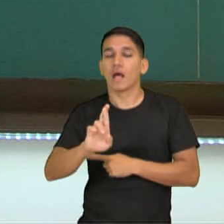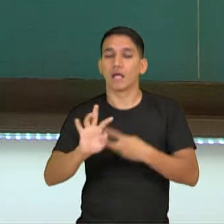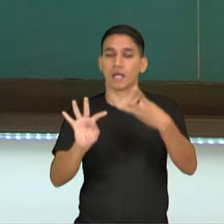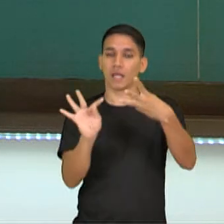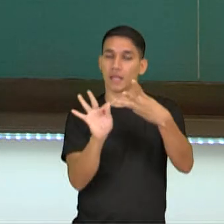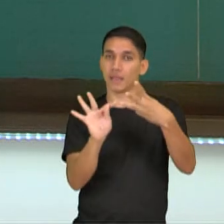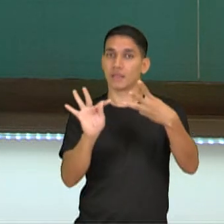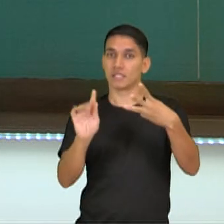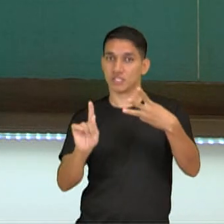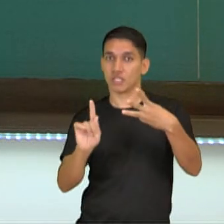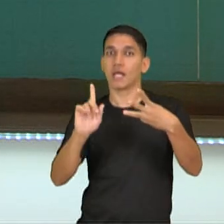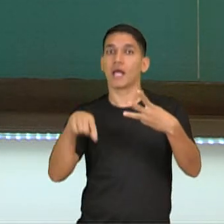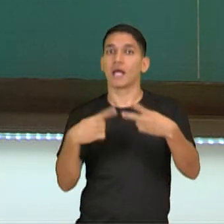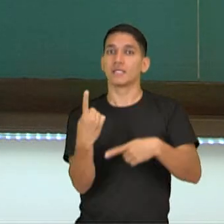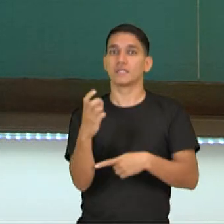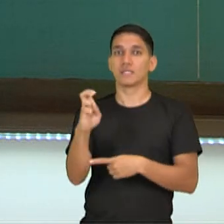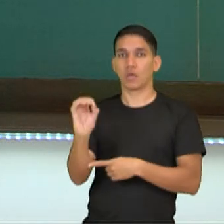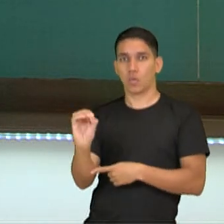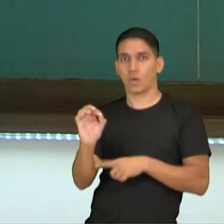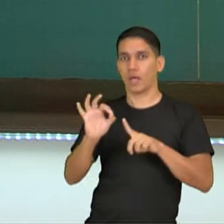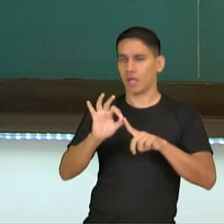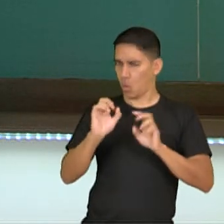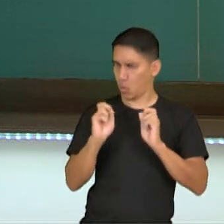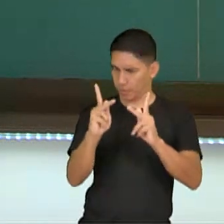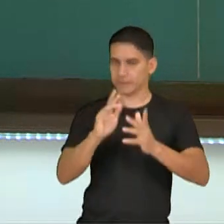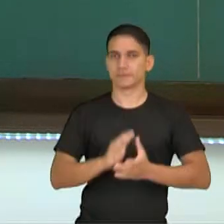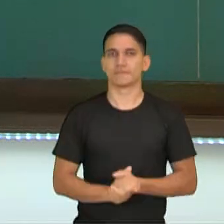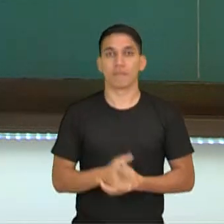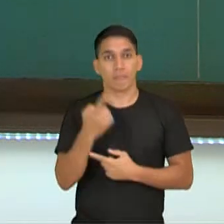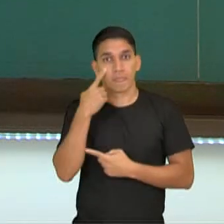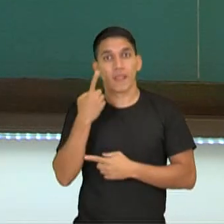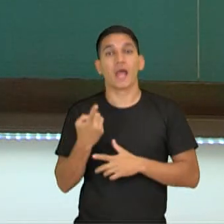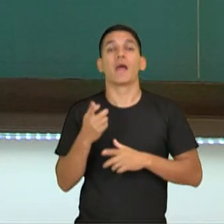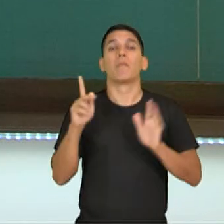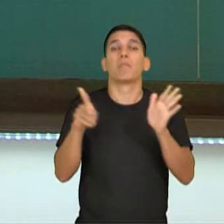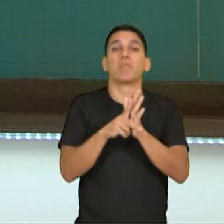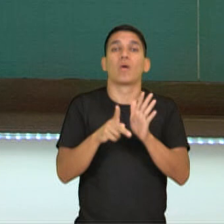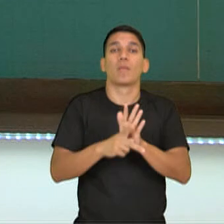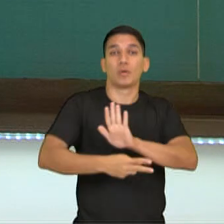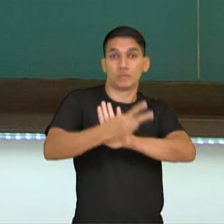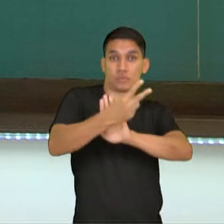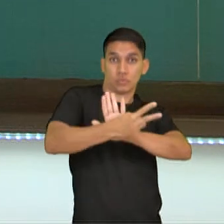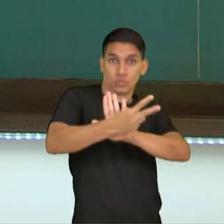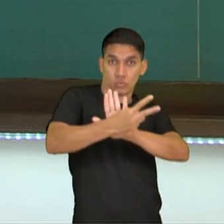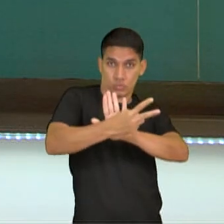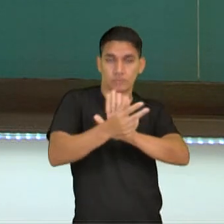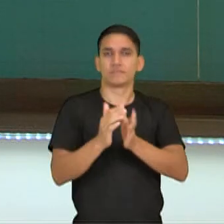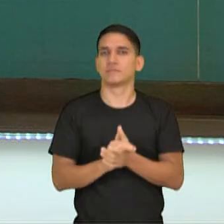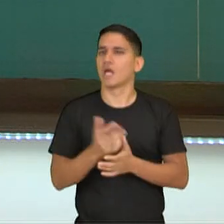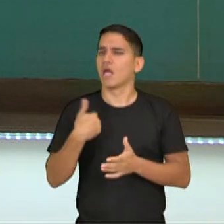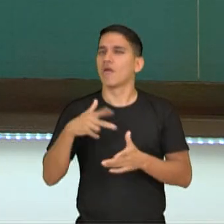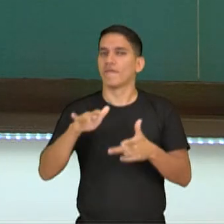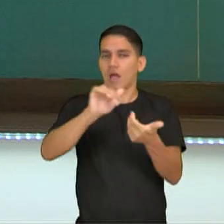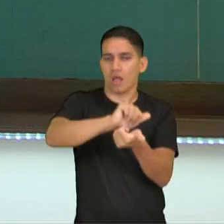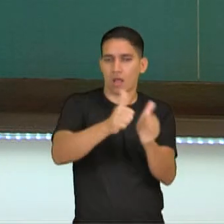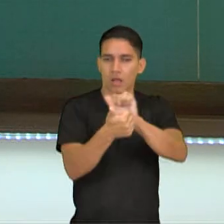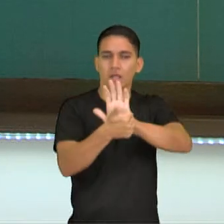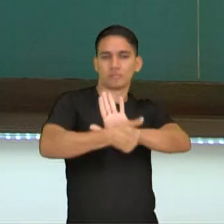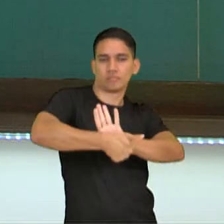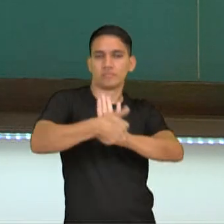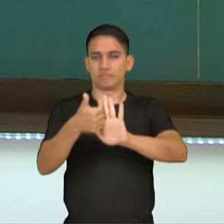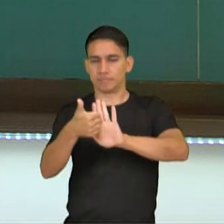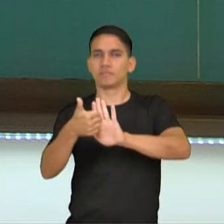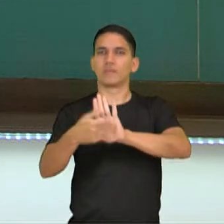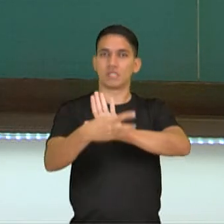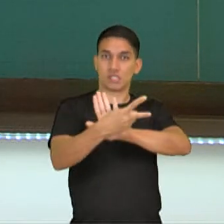tangente de 150 graus. Vamos lá? Esse ângulo está no segundo quadrante. Eu vou reduzir do segundo para o